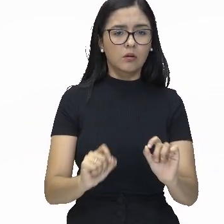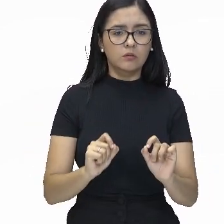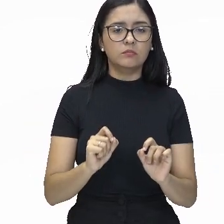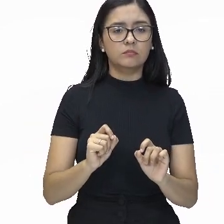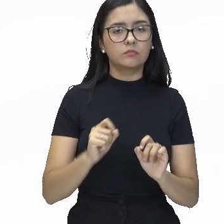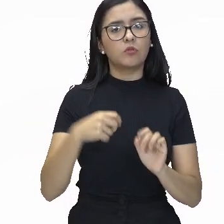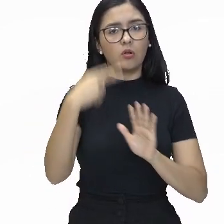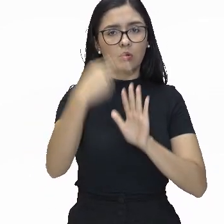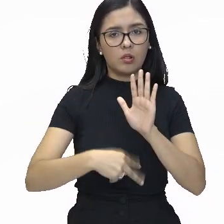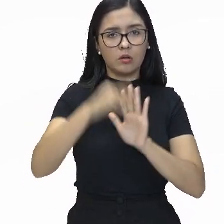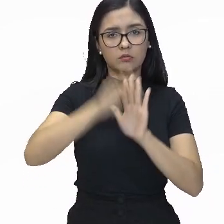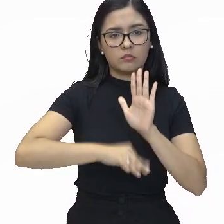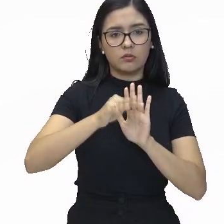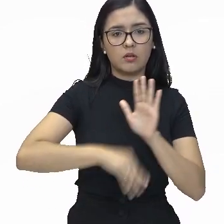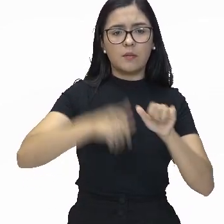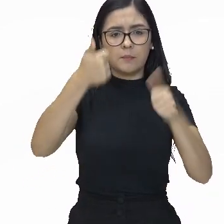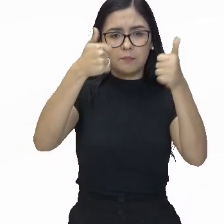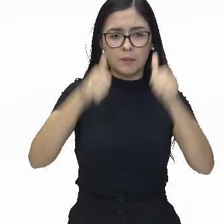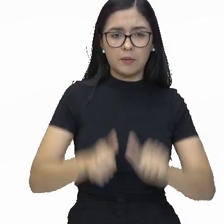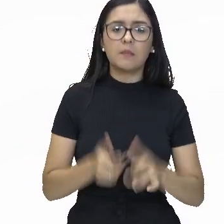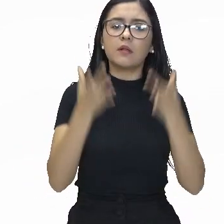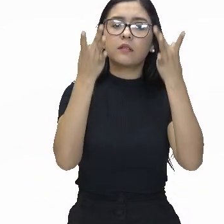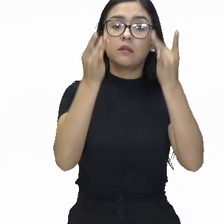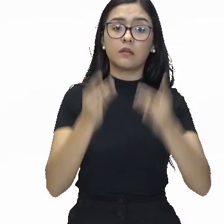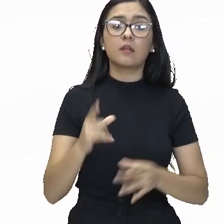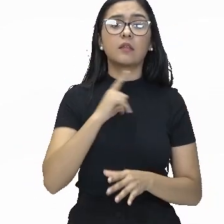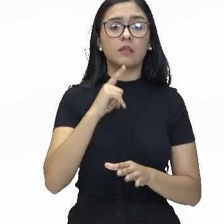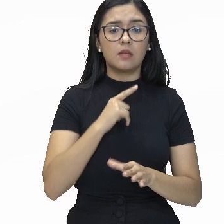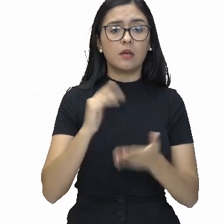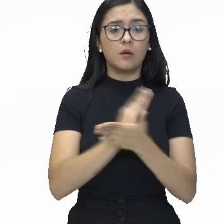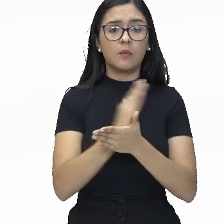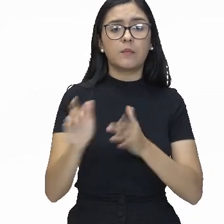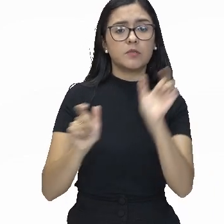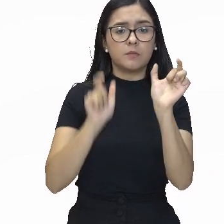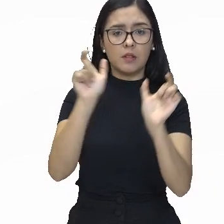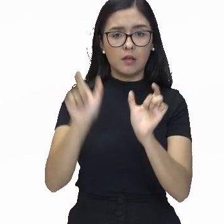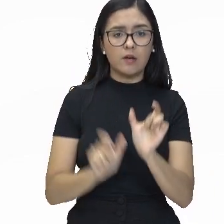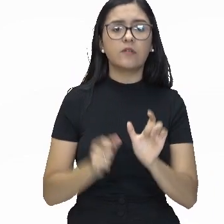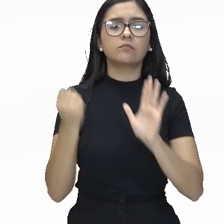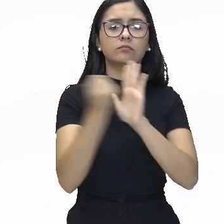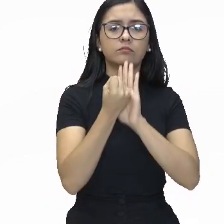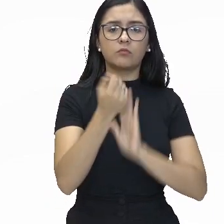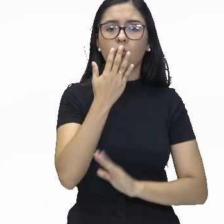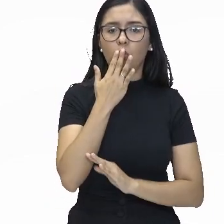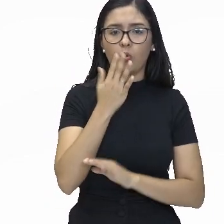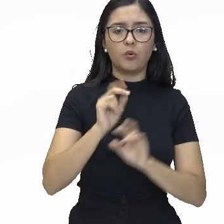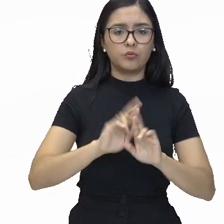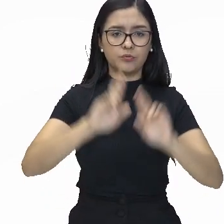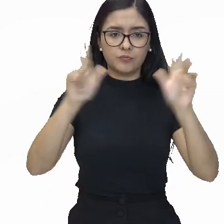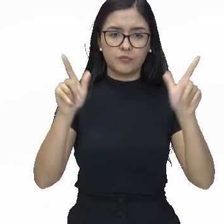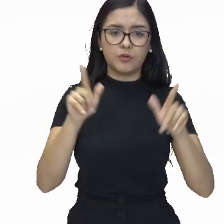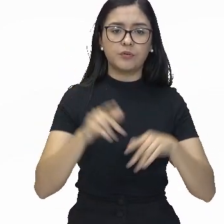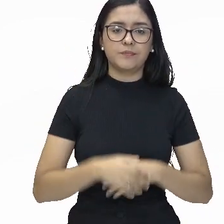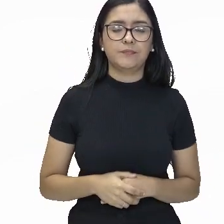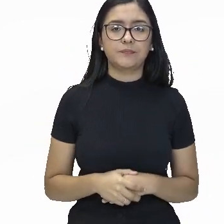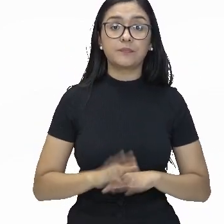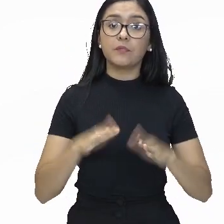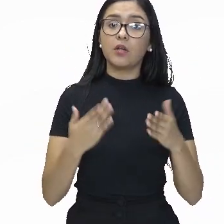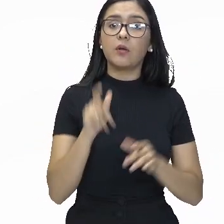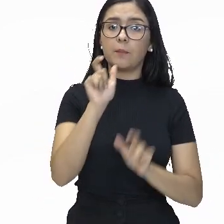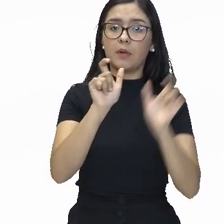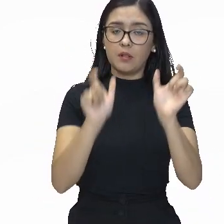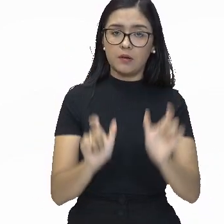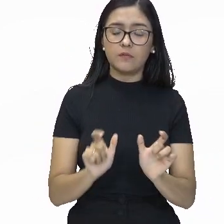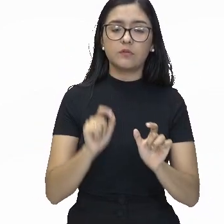fazer a leitura já observando que tem algumas palavras aí em destaques, né? Então, são